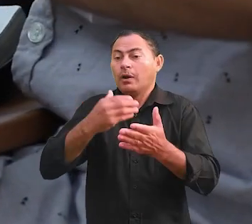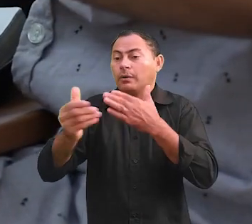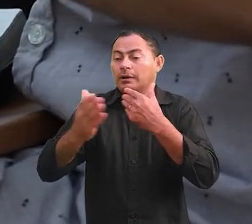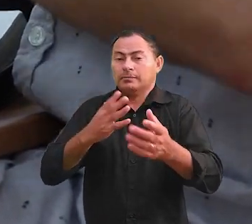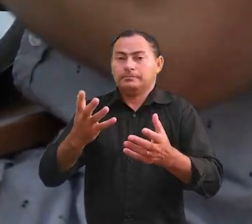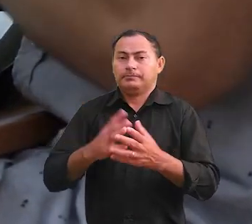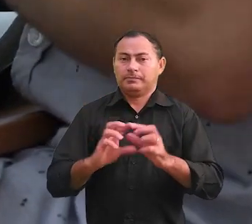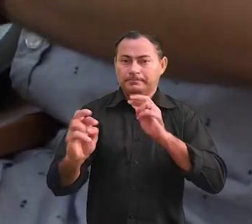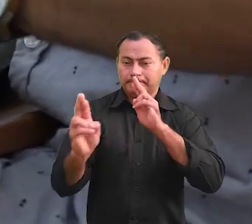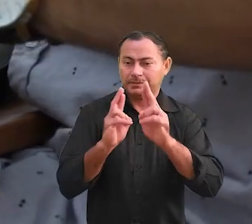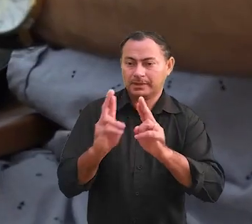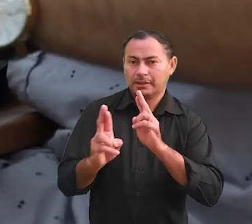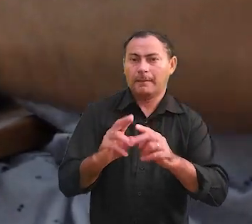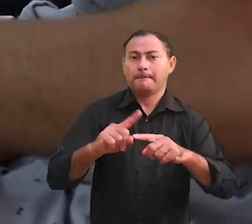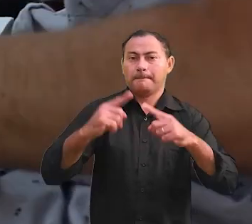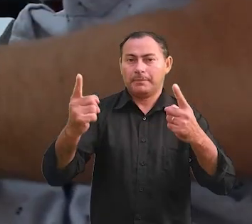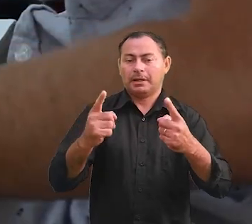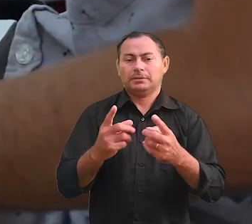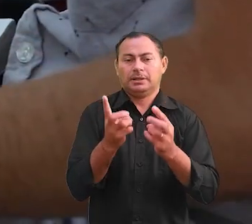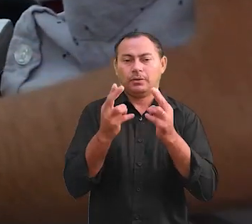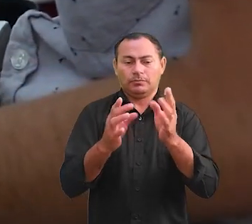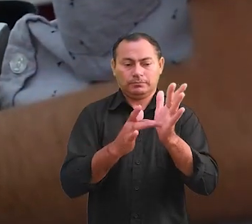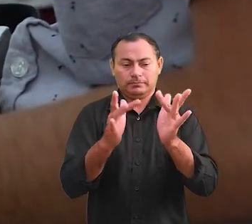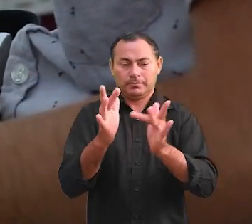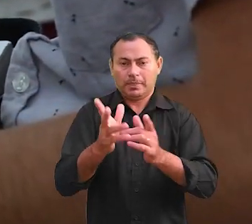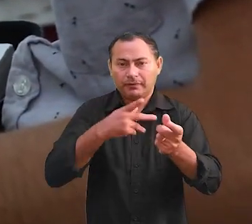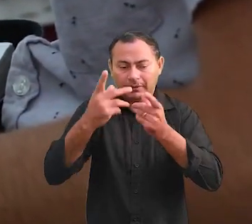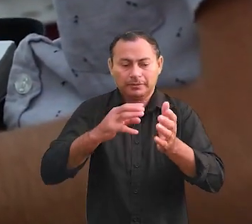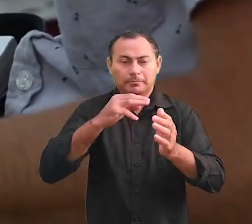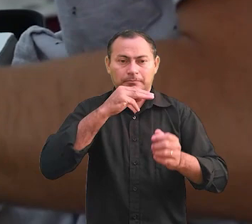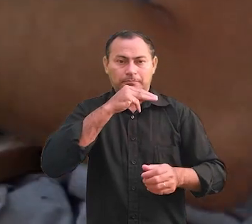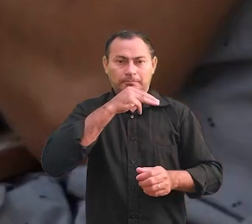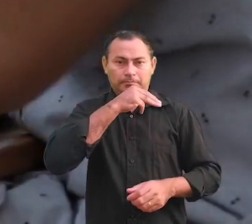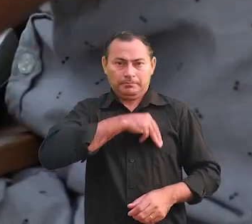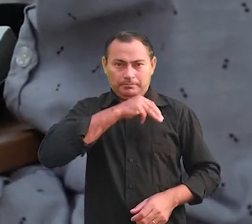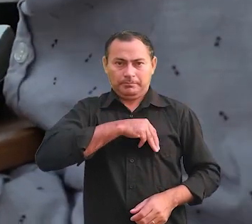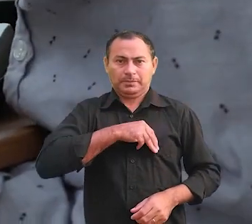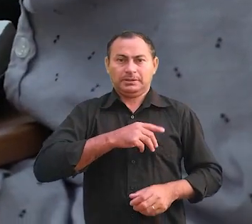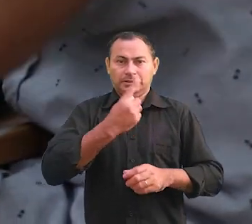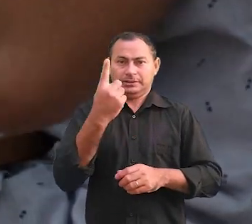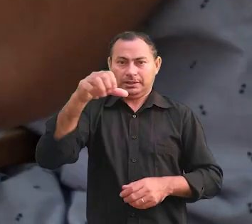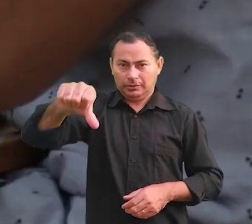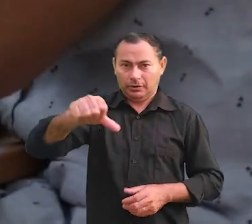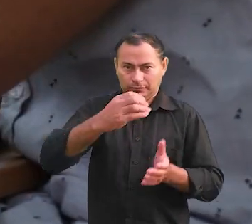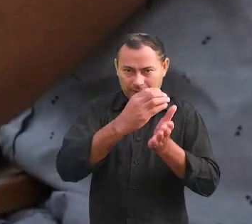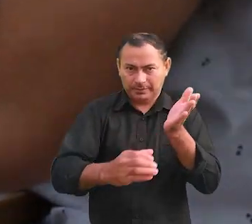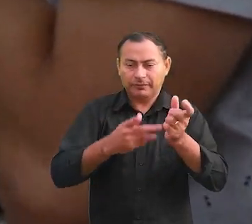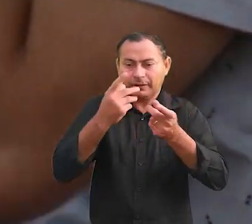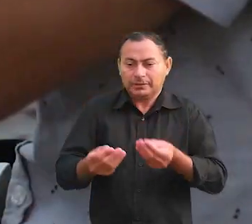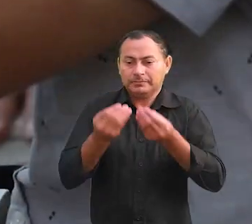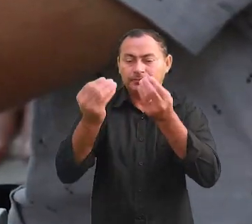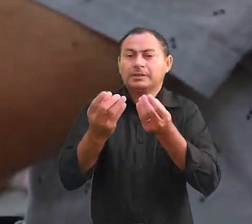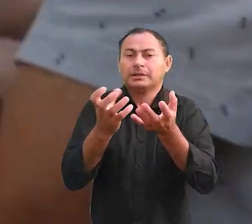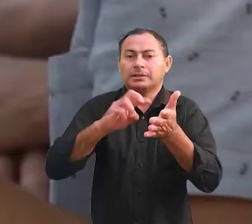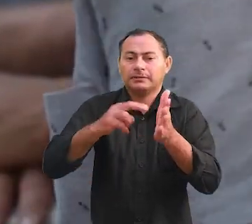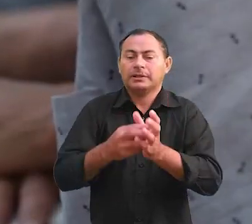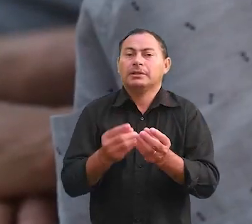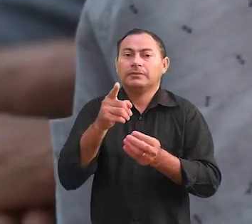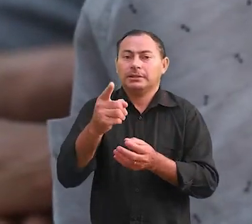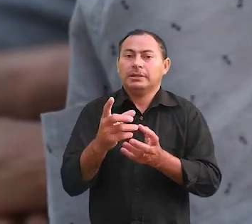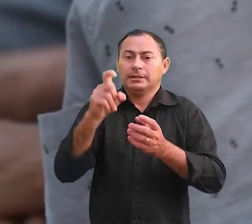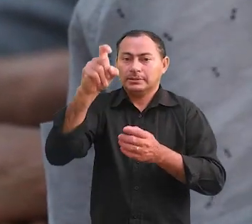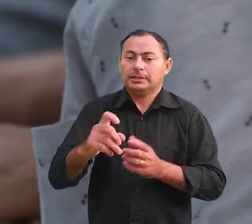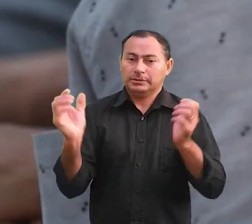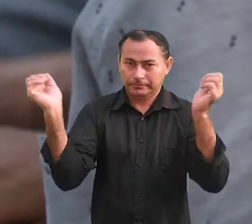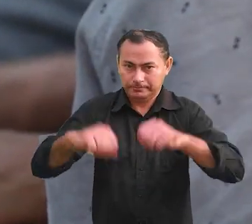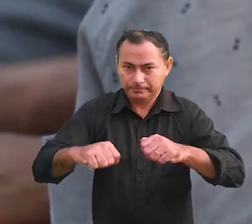ou qualquer outro tipo de relacionamento mais conforme Jesus diz em Mateus 19 a menos que seja concedido o que quer